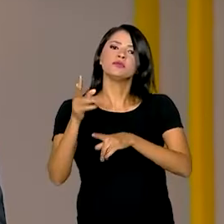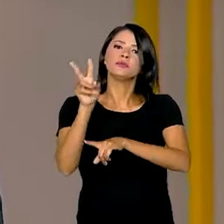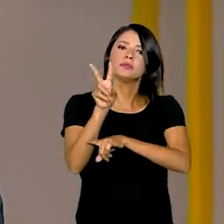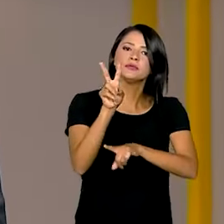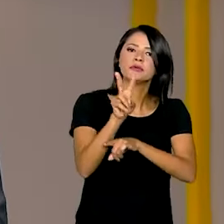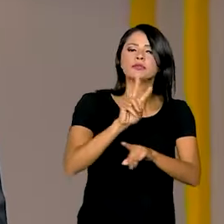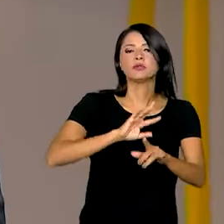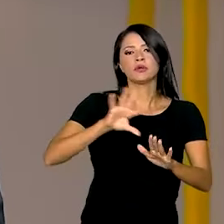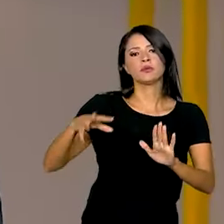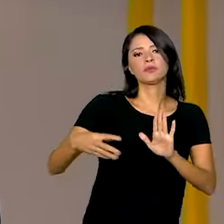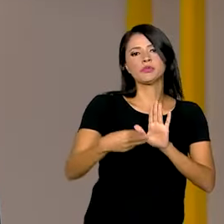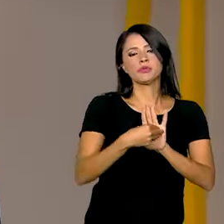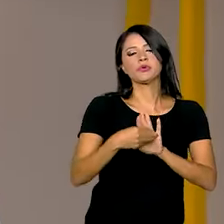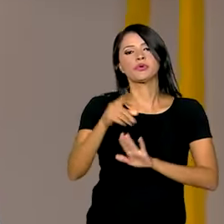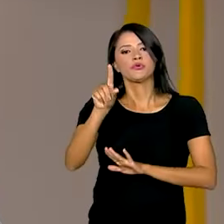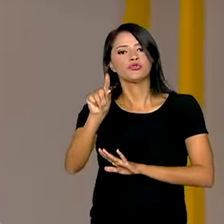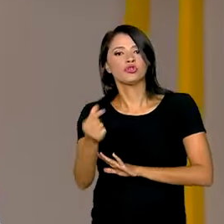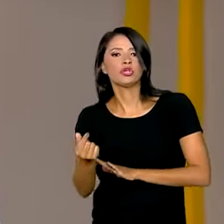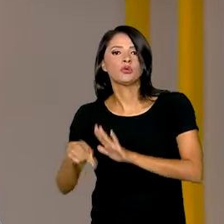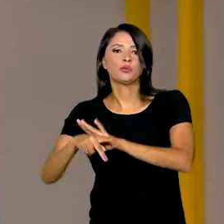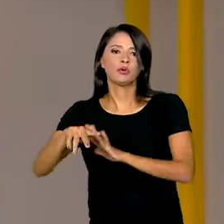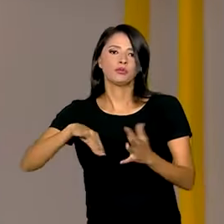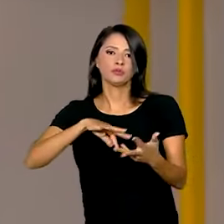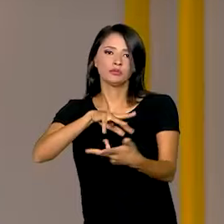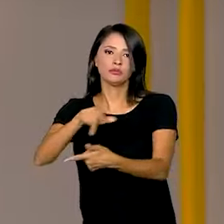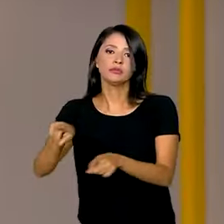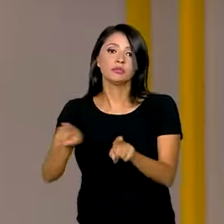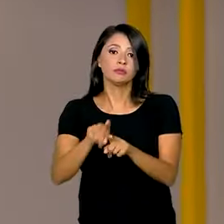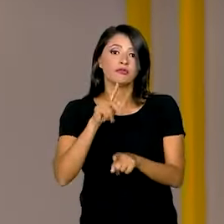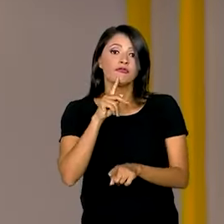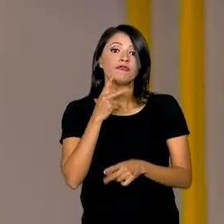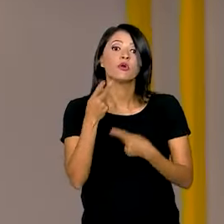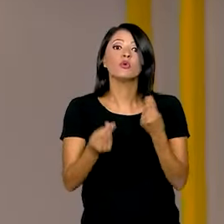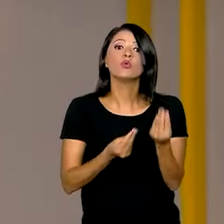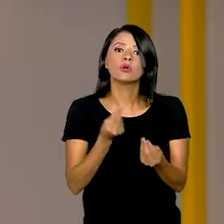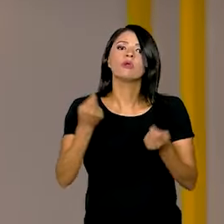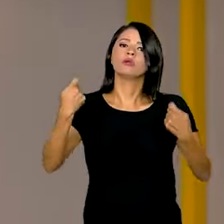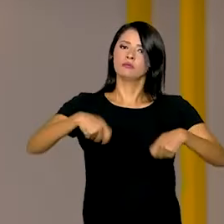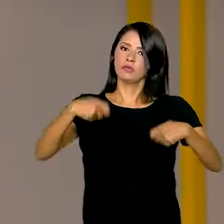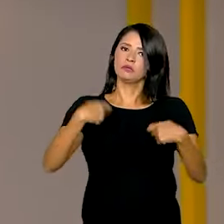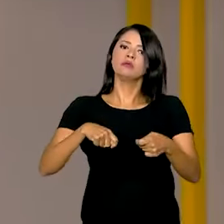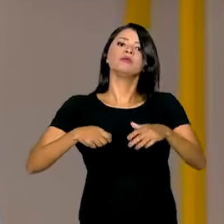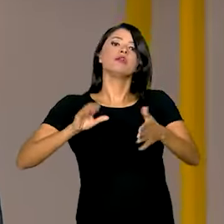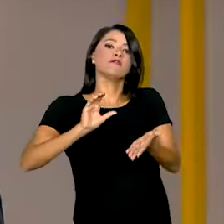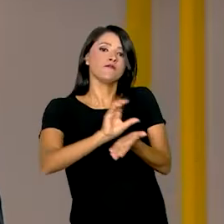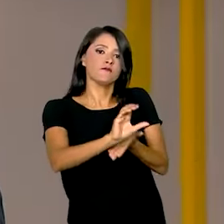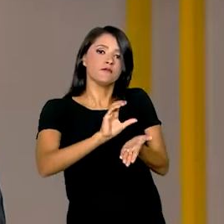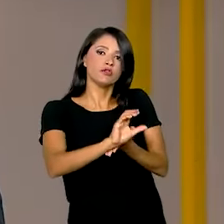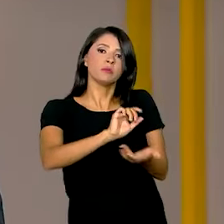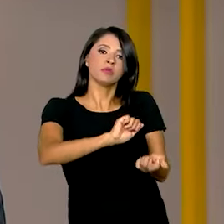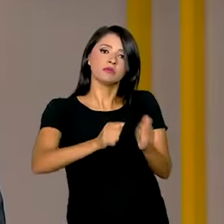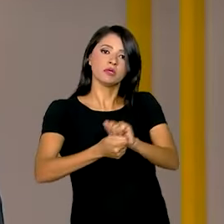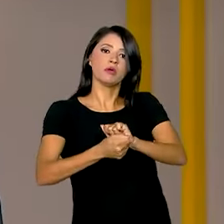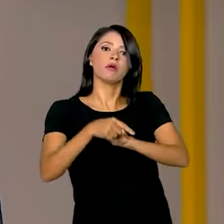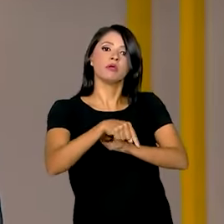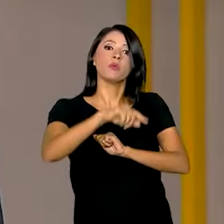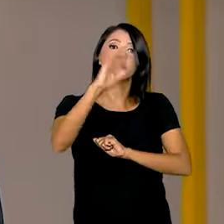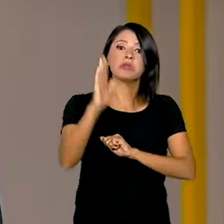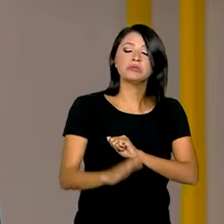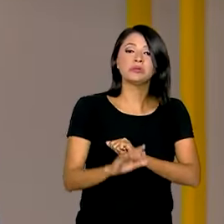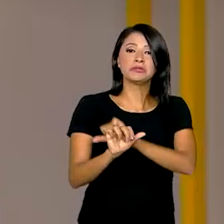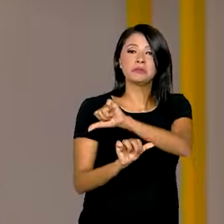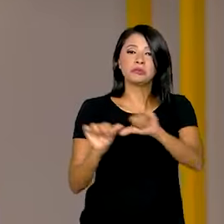preservação da Amazônia com recursos internacionais e reforçou a necessidade de investimentos na adaptação do Brasil às